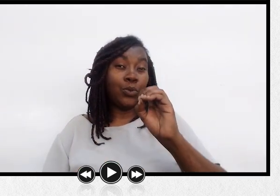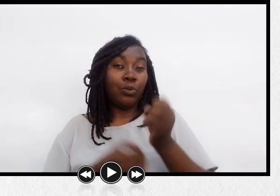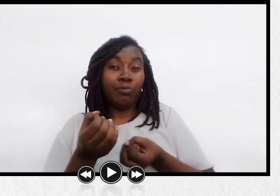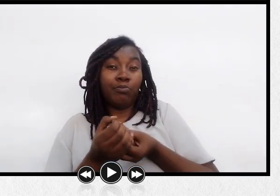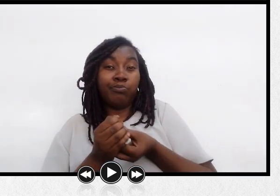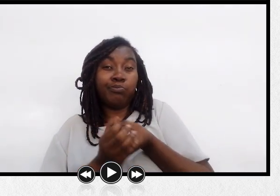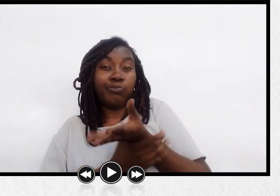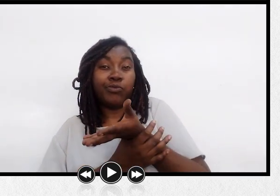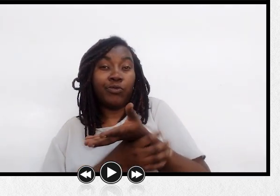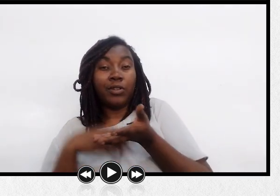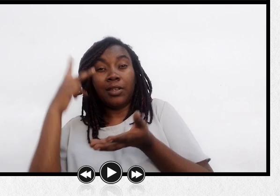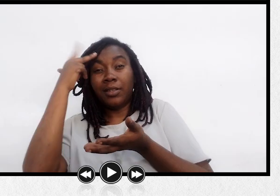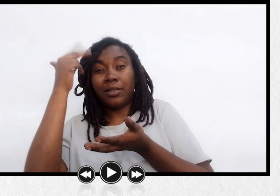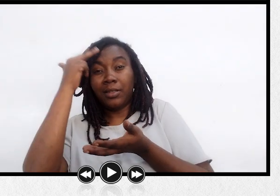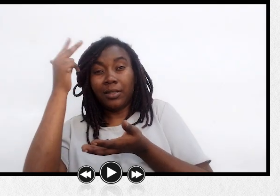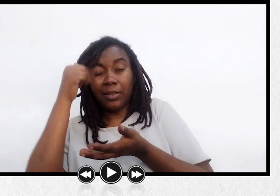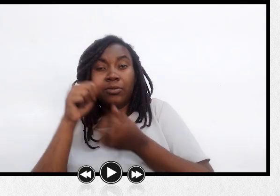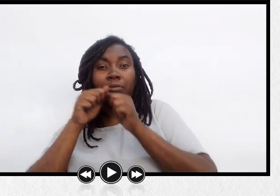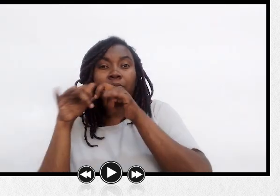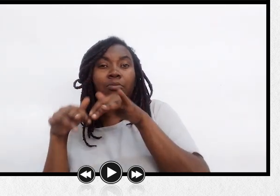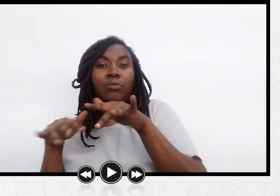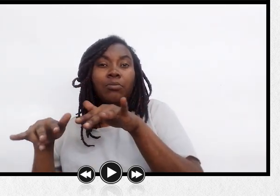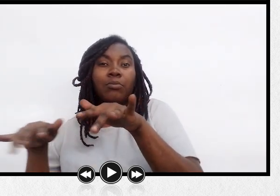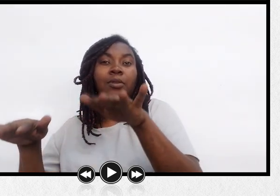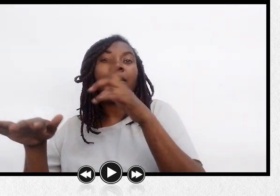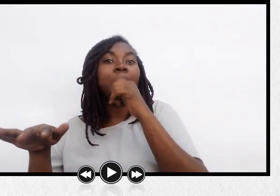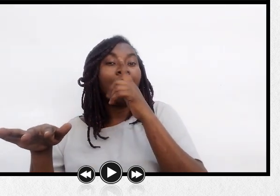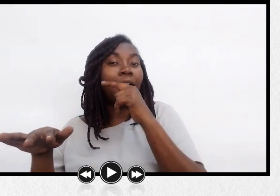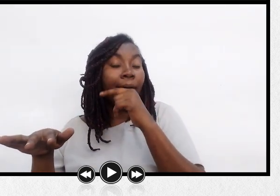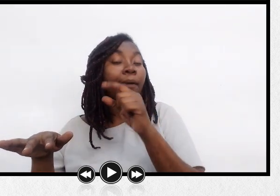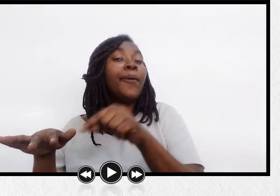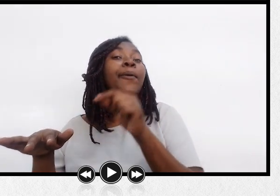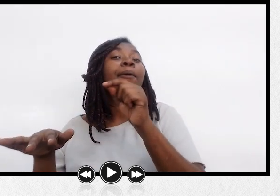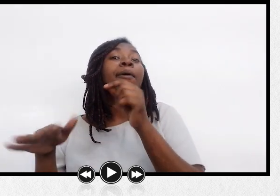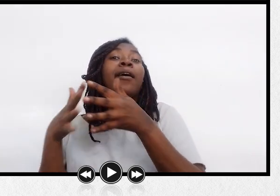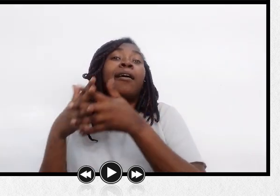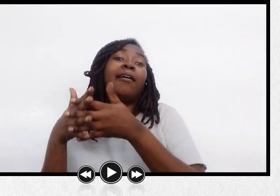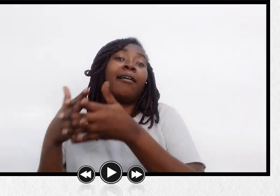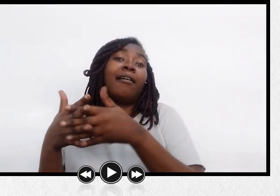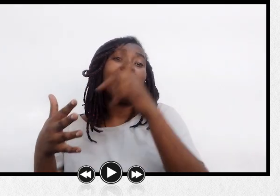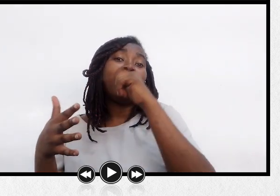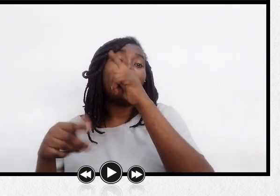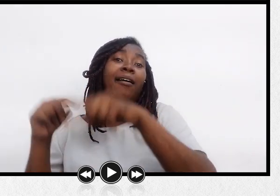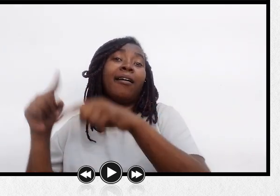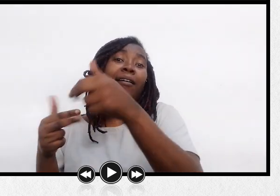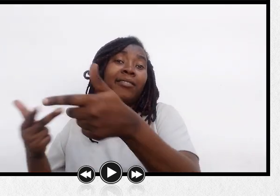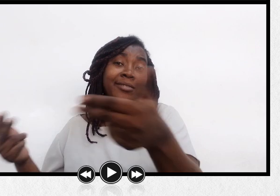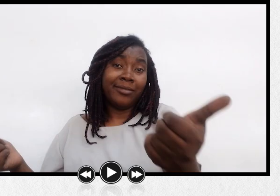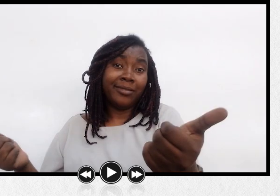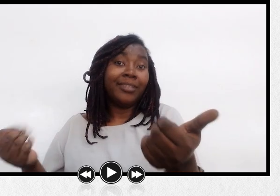in natura nos corpos d'água, você está fazendo o quê? Prejudicando os recursos hídricos. Então,